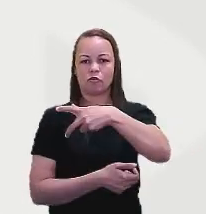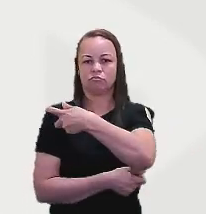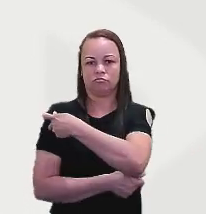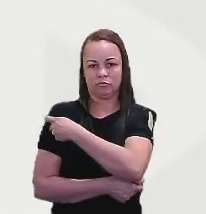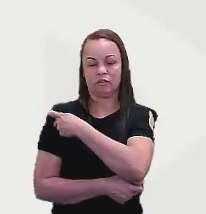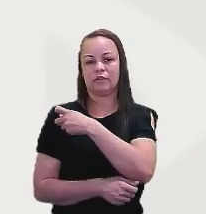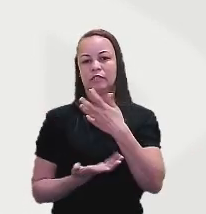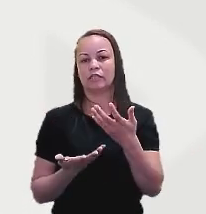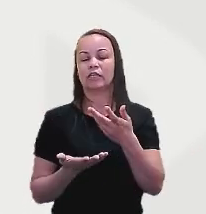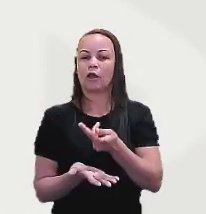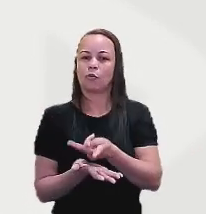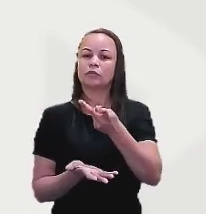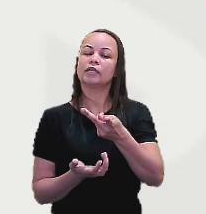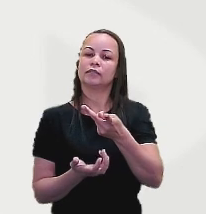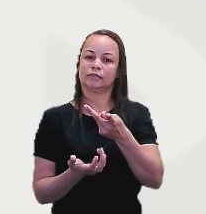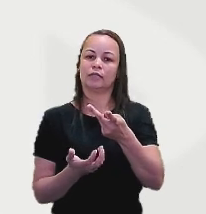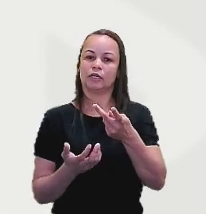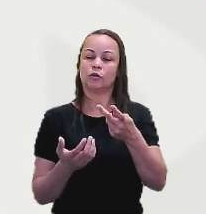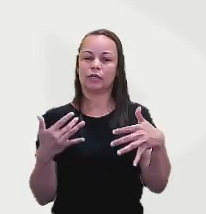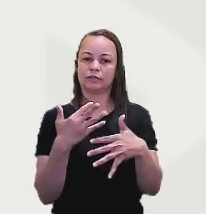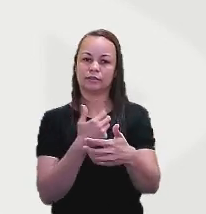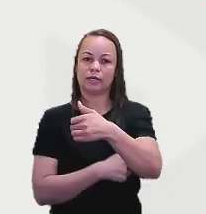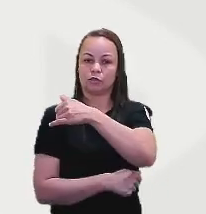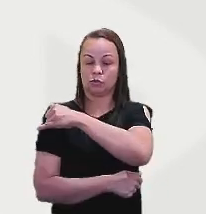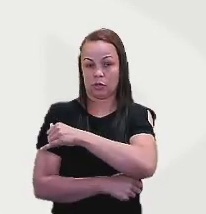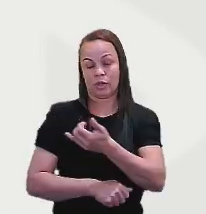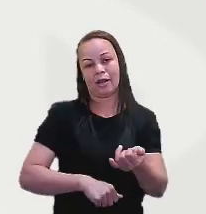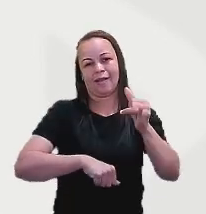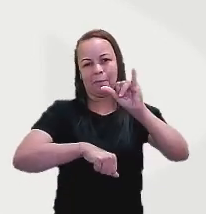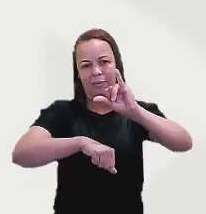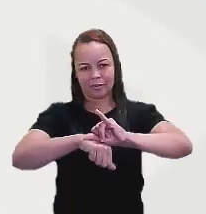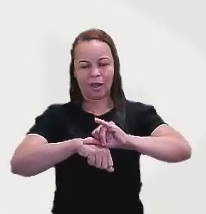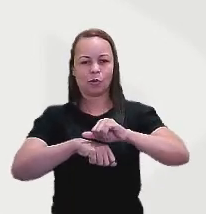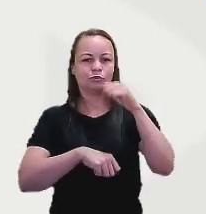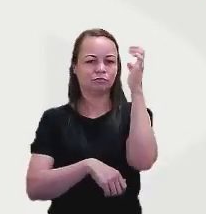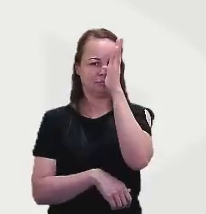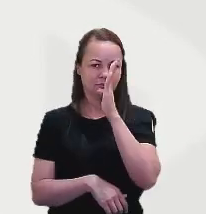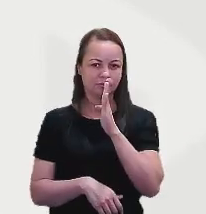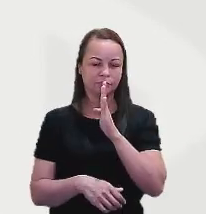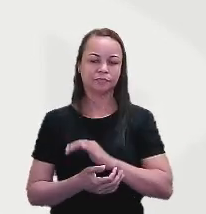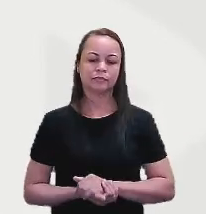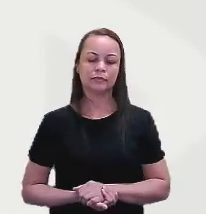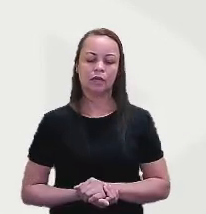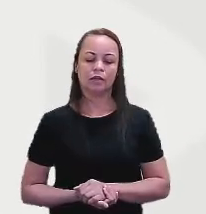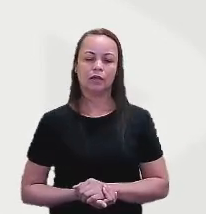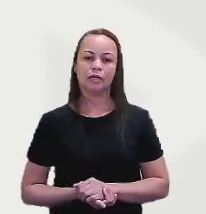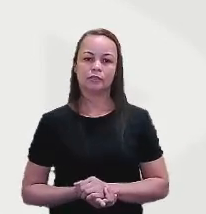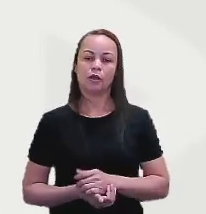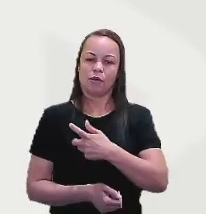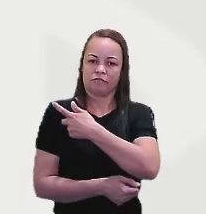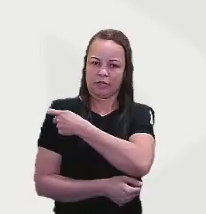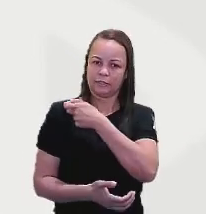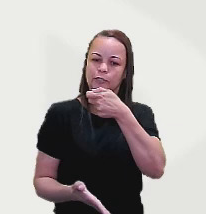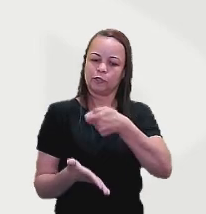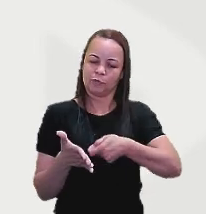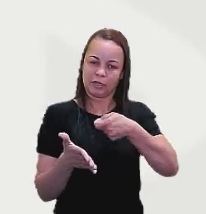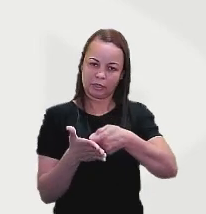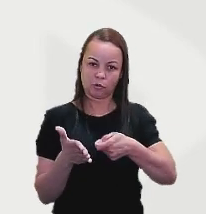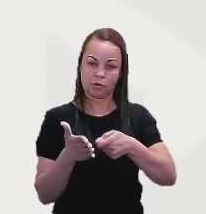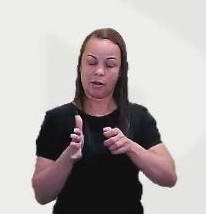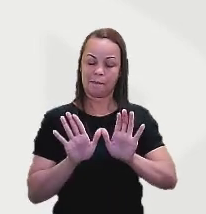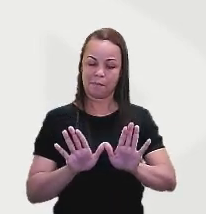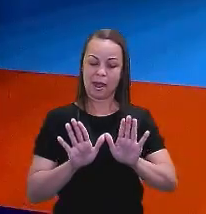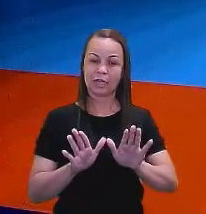foi um episódio ocorrido no Rio de Janeiro, enquanto era a capital do Brasil. Então, a vacina era obrigatória, mas quando